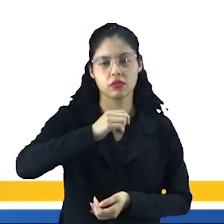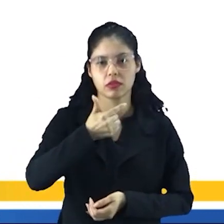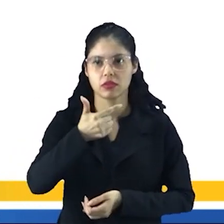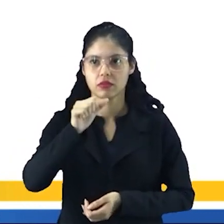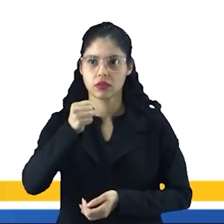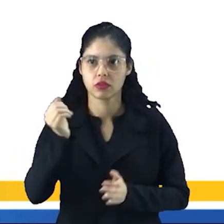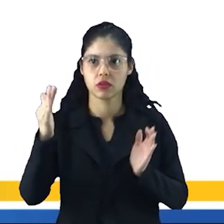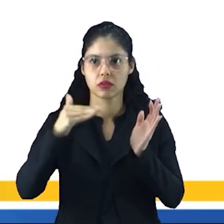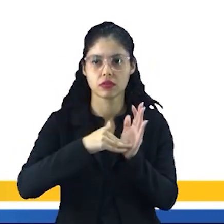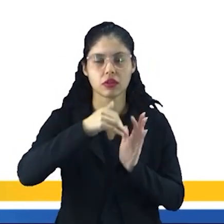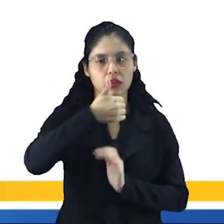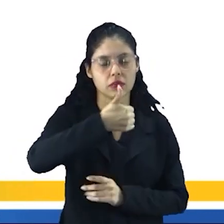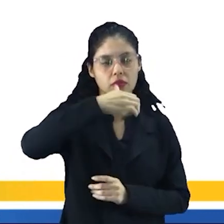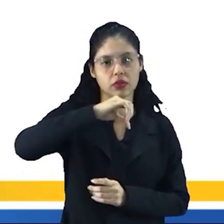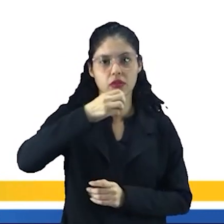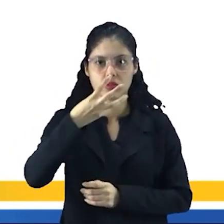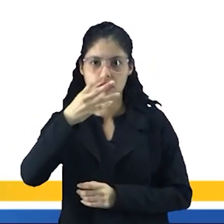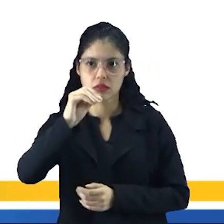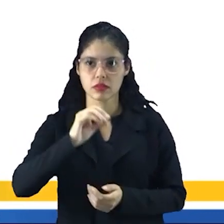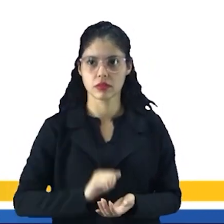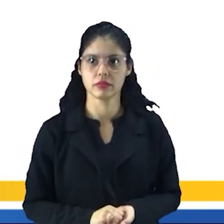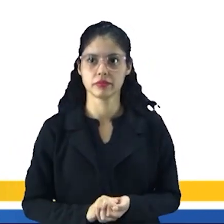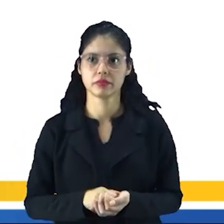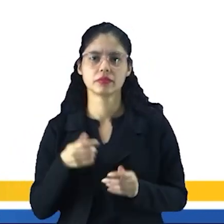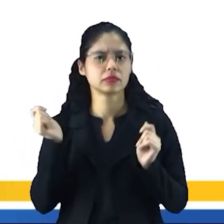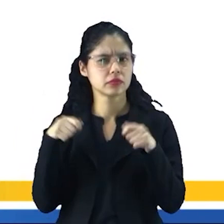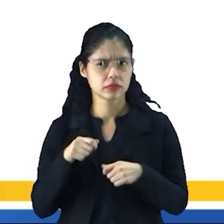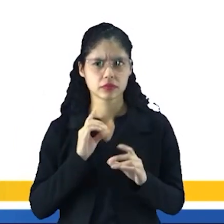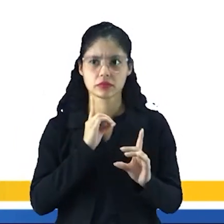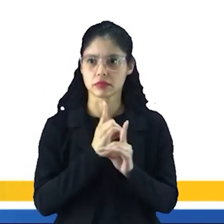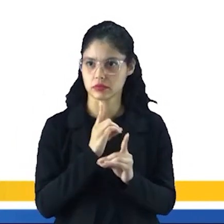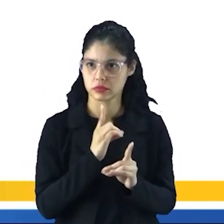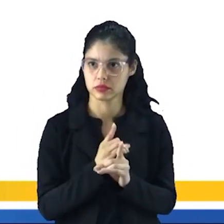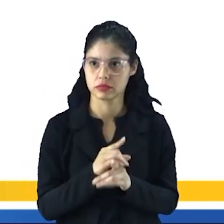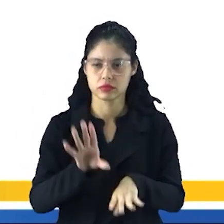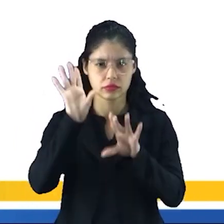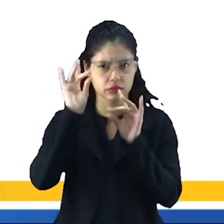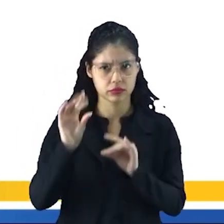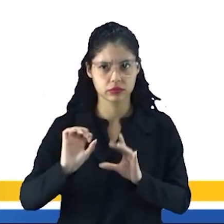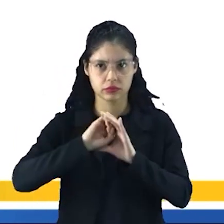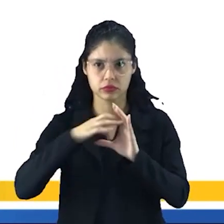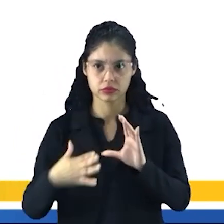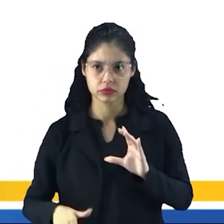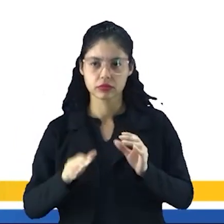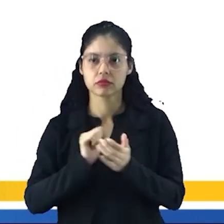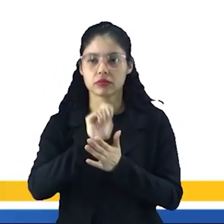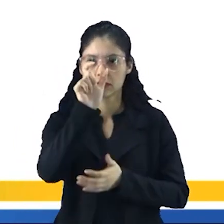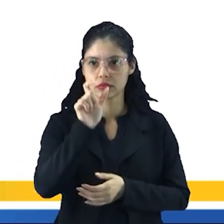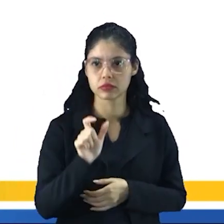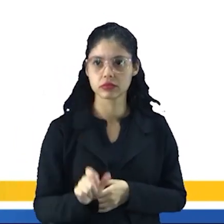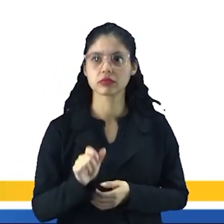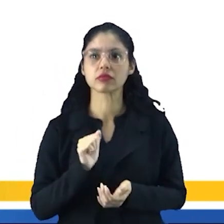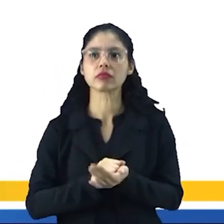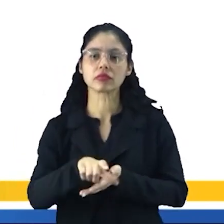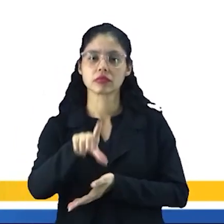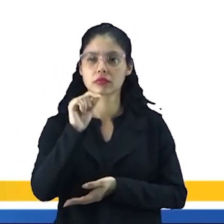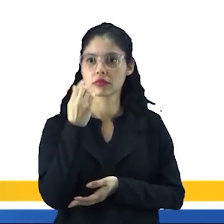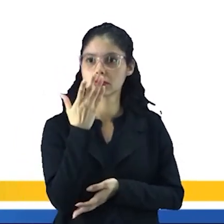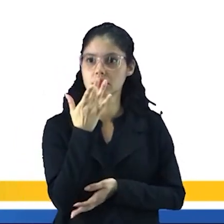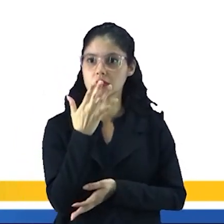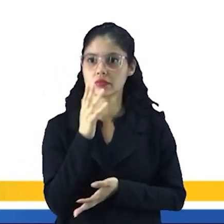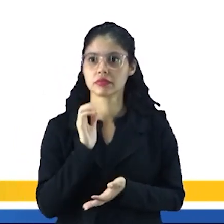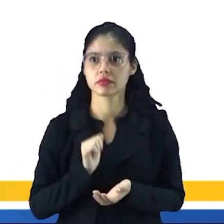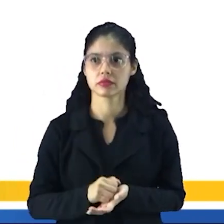entre 1928 e 1930. É possível identificar traços característicos da